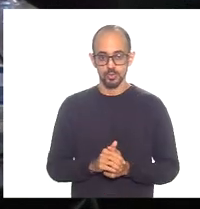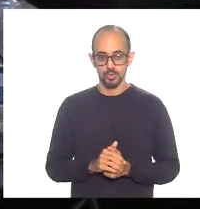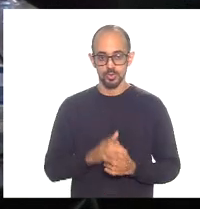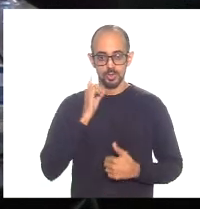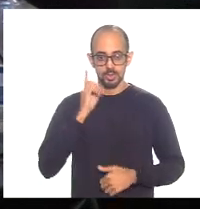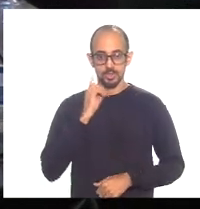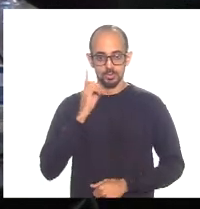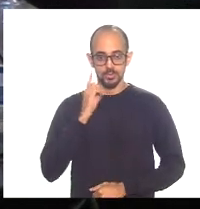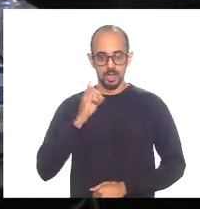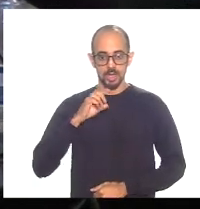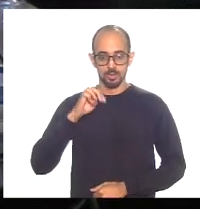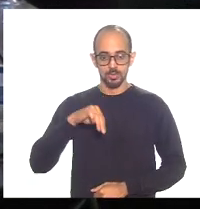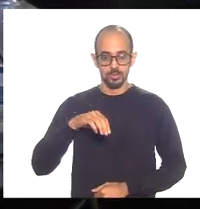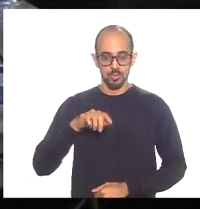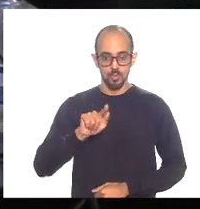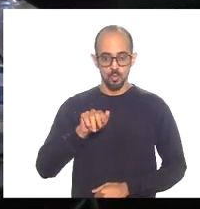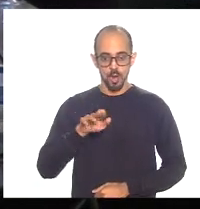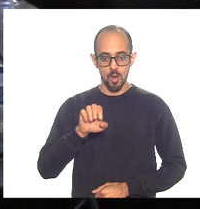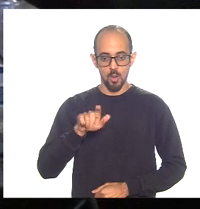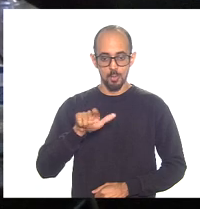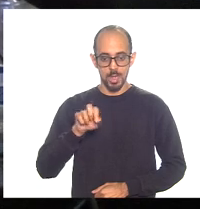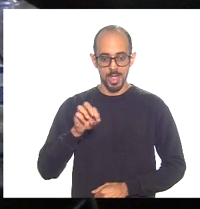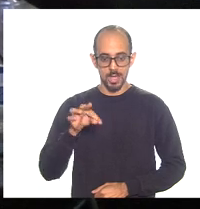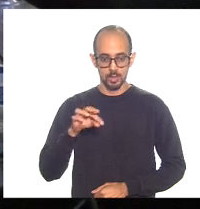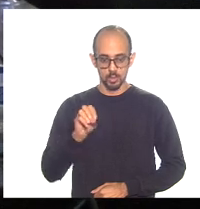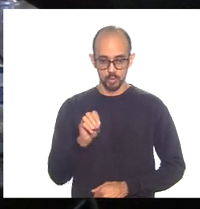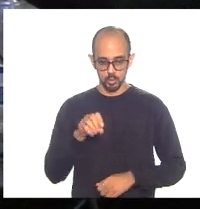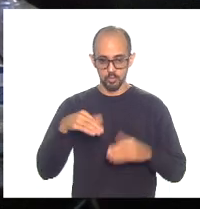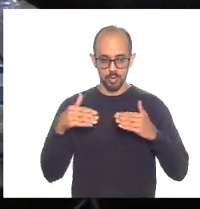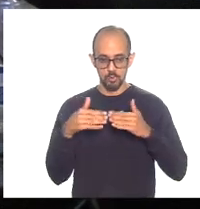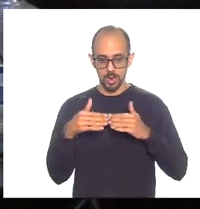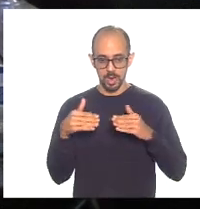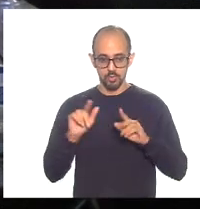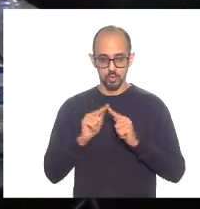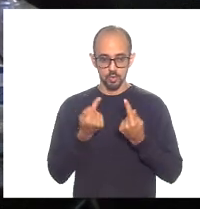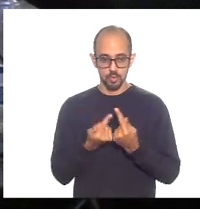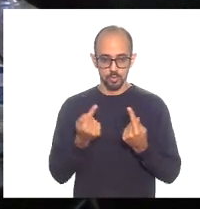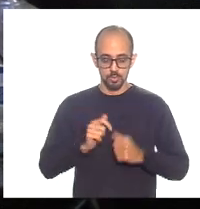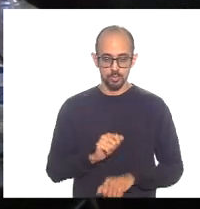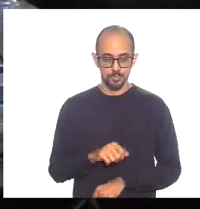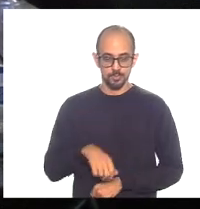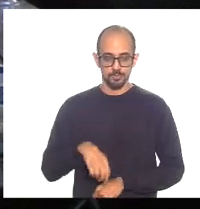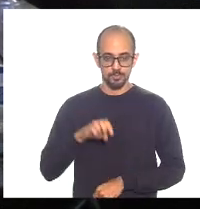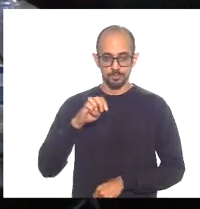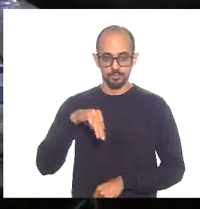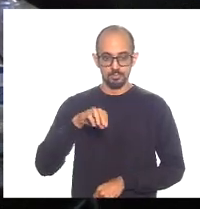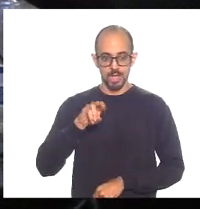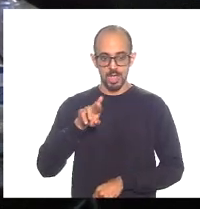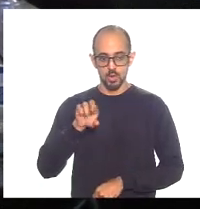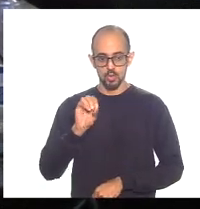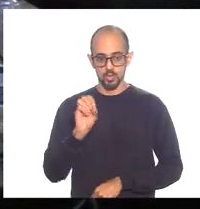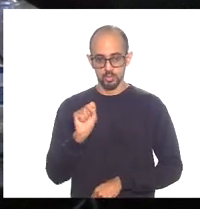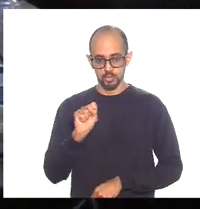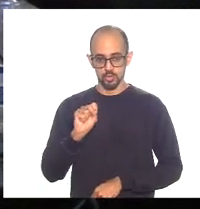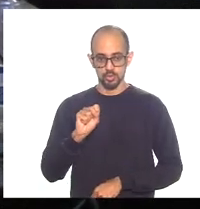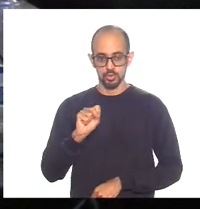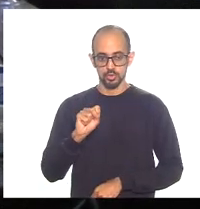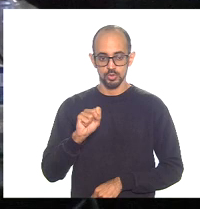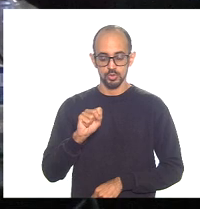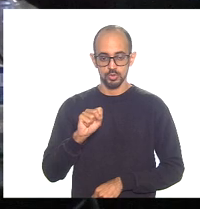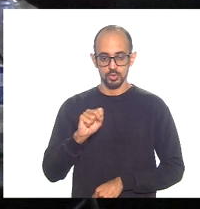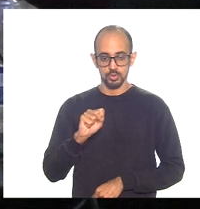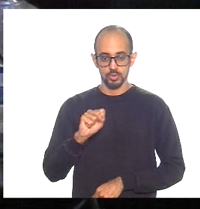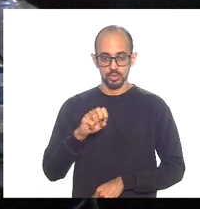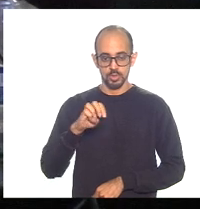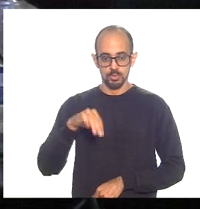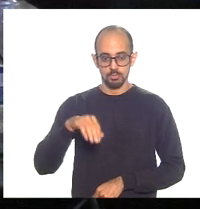Deputado Márcio Galberto. Favorável no grupo. Deputado Marcos Abraão. Deputado